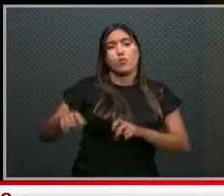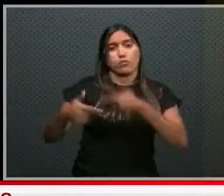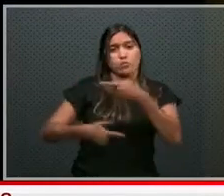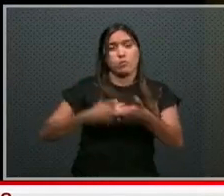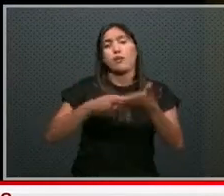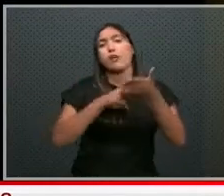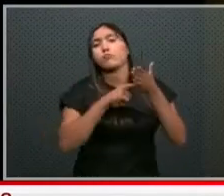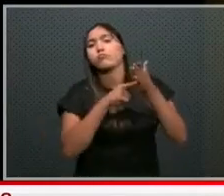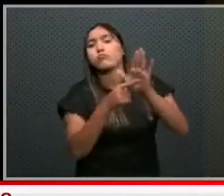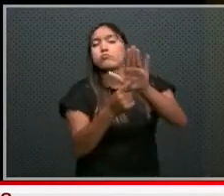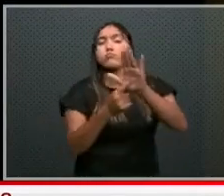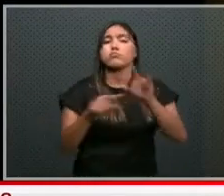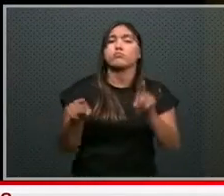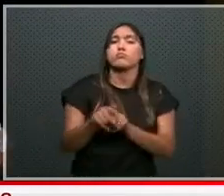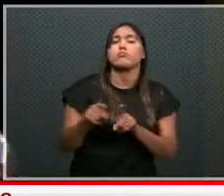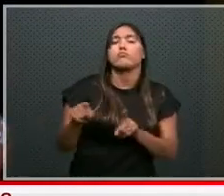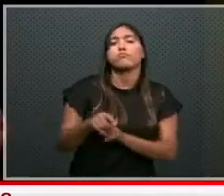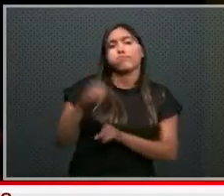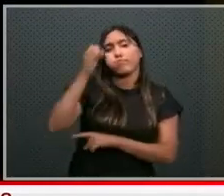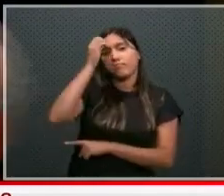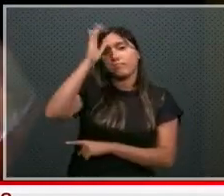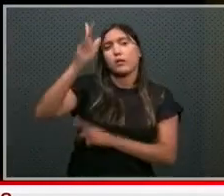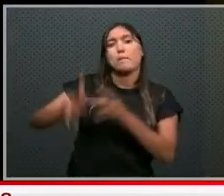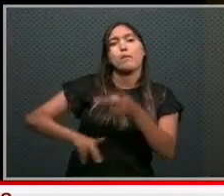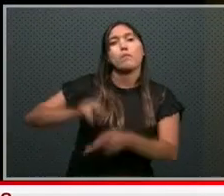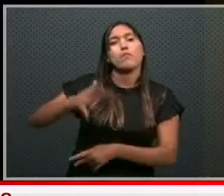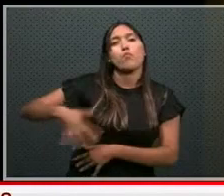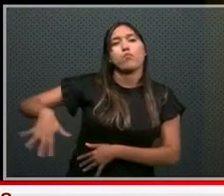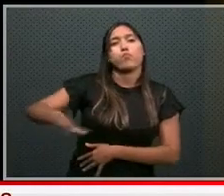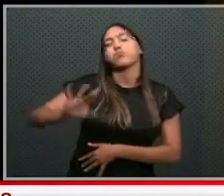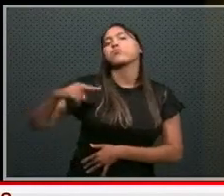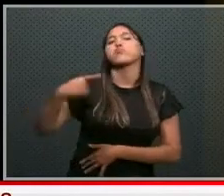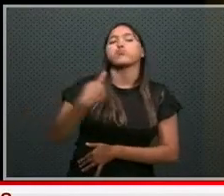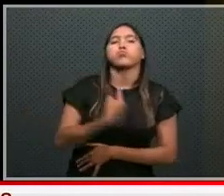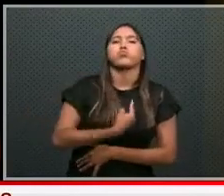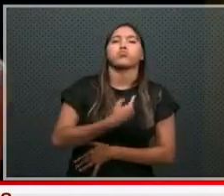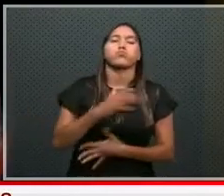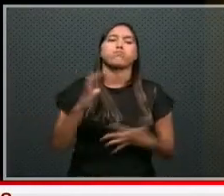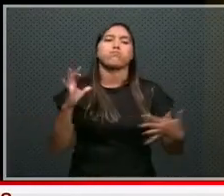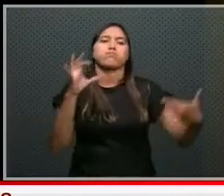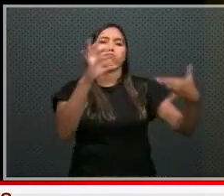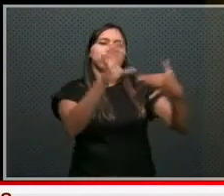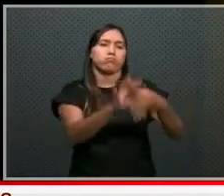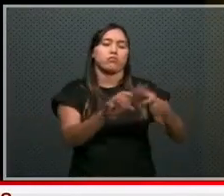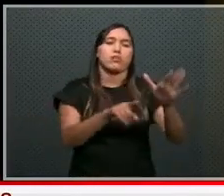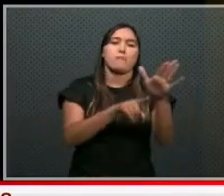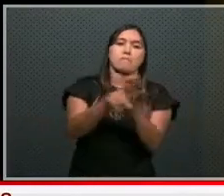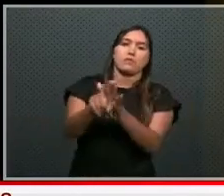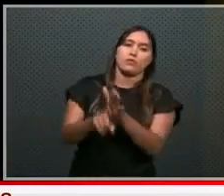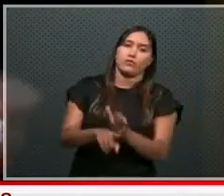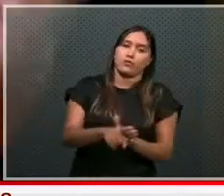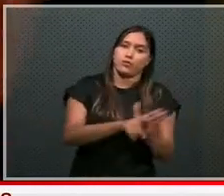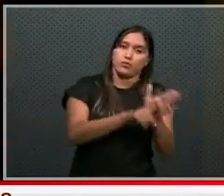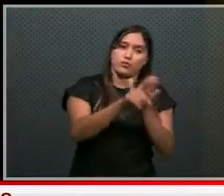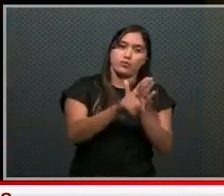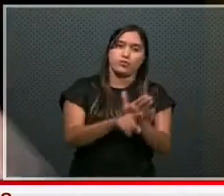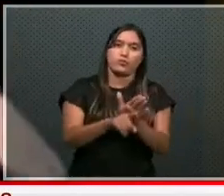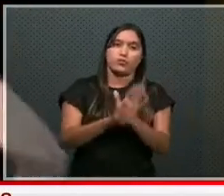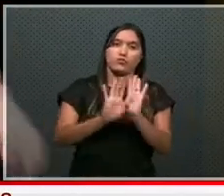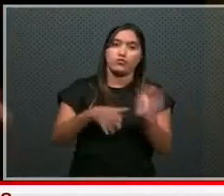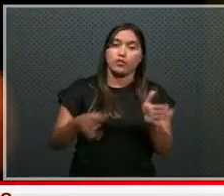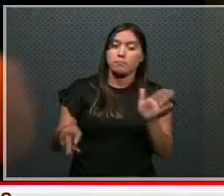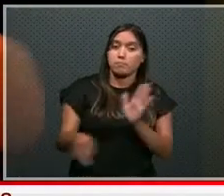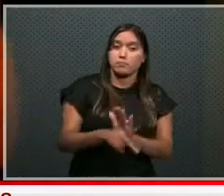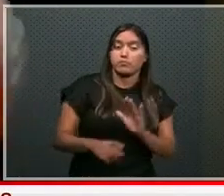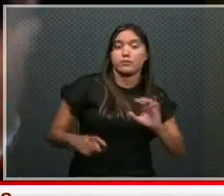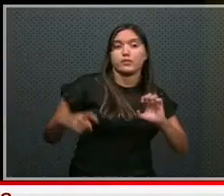pelo pelo saber Popular se conectando com as grandes pesquisas com que está sendo produzido na